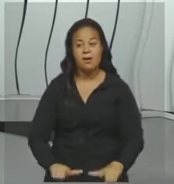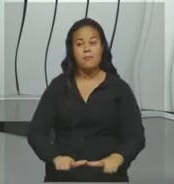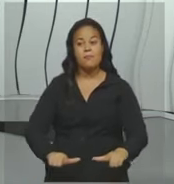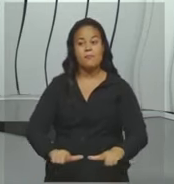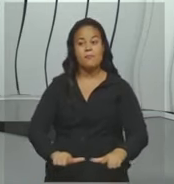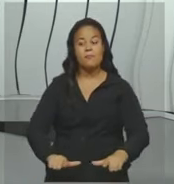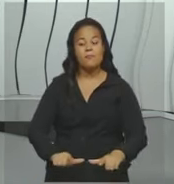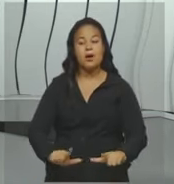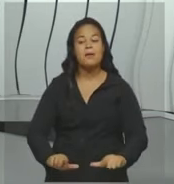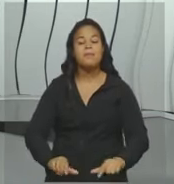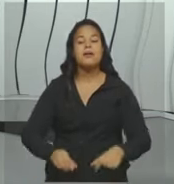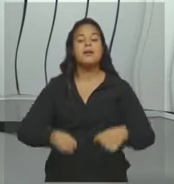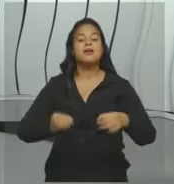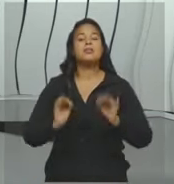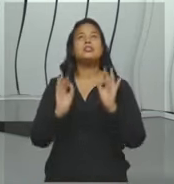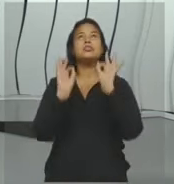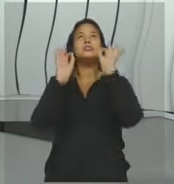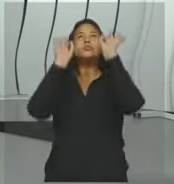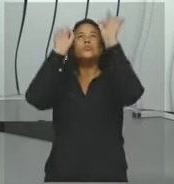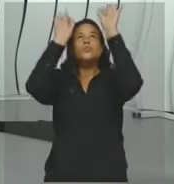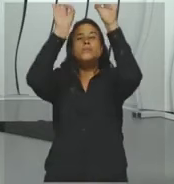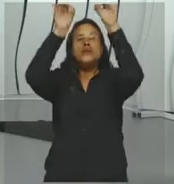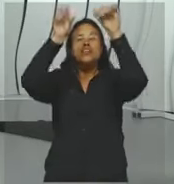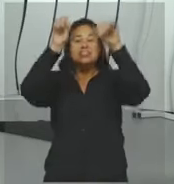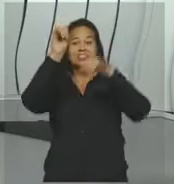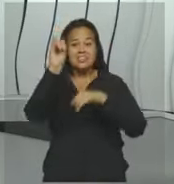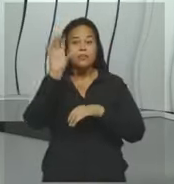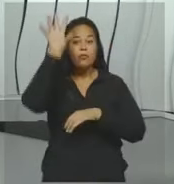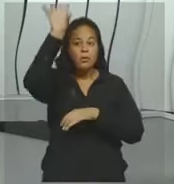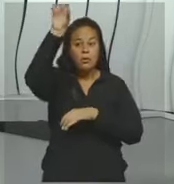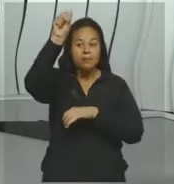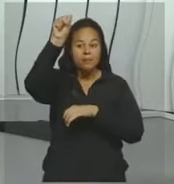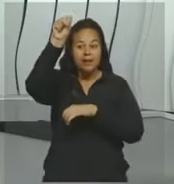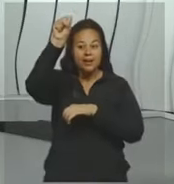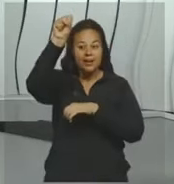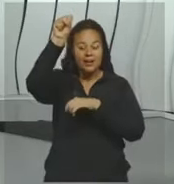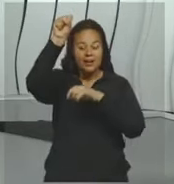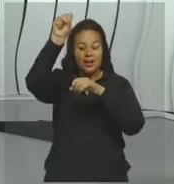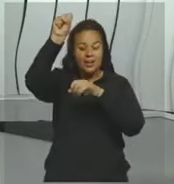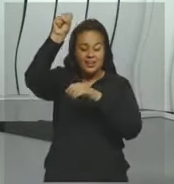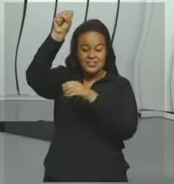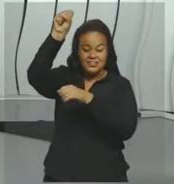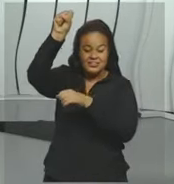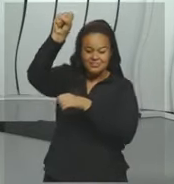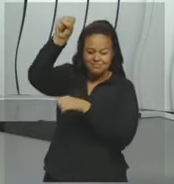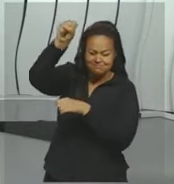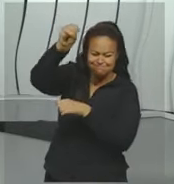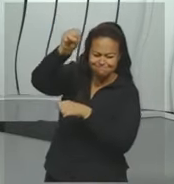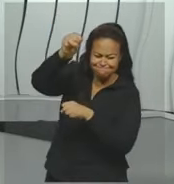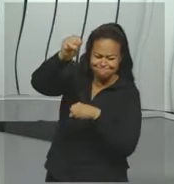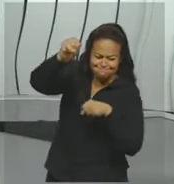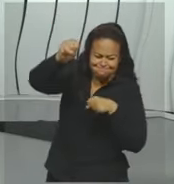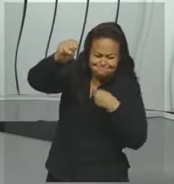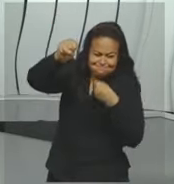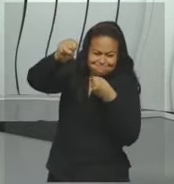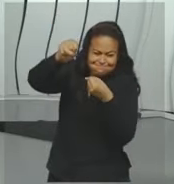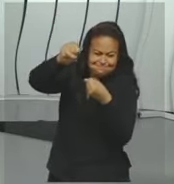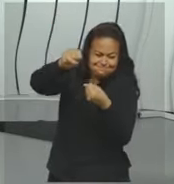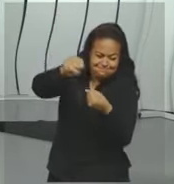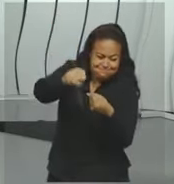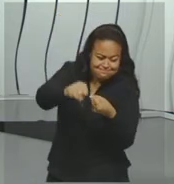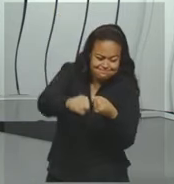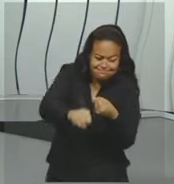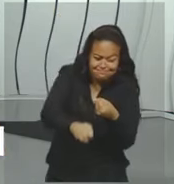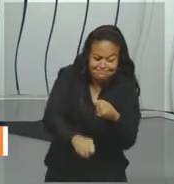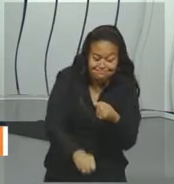para descer ela, né? Se você for pegar ela lá em cima do guarda-roupa e for colocar no chão, você gasta uma certa força. Mas se você tiver uma rampa,